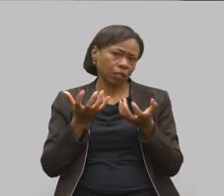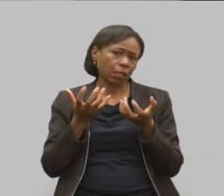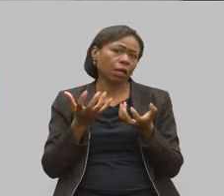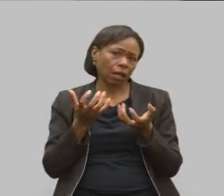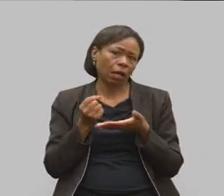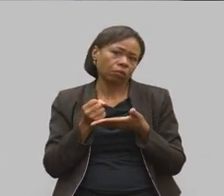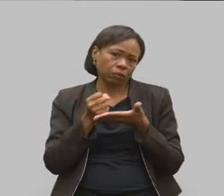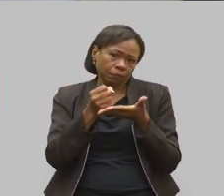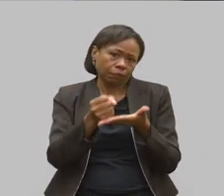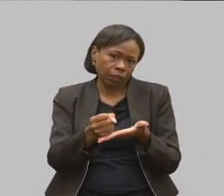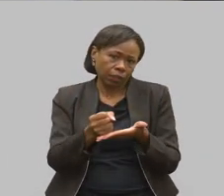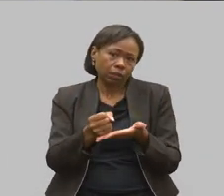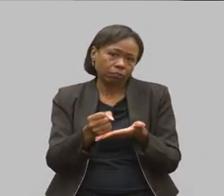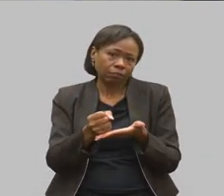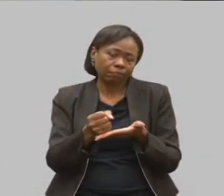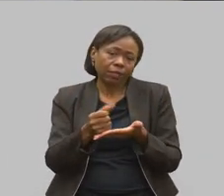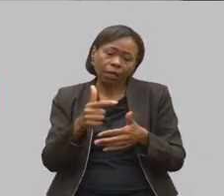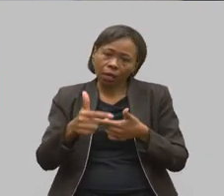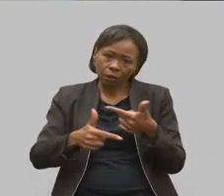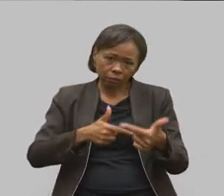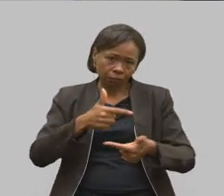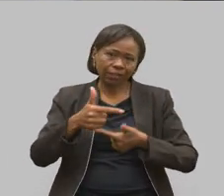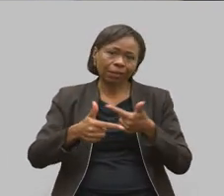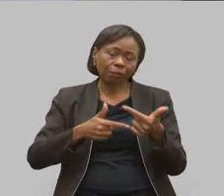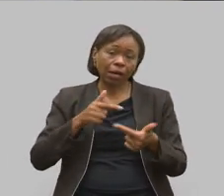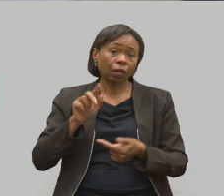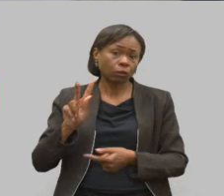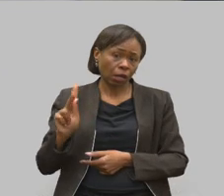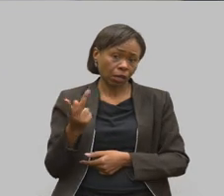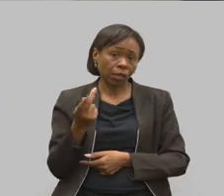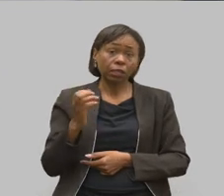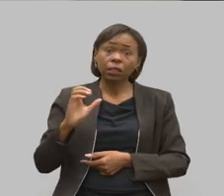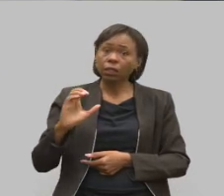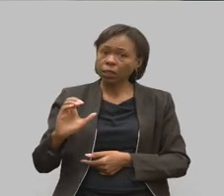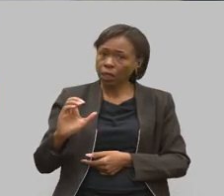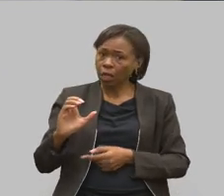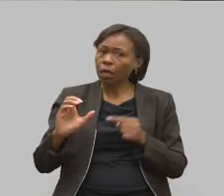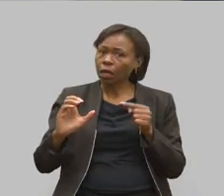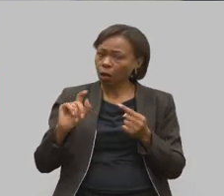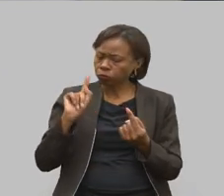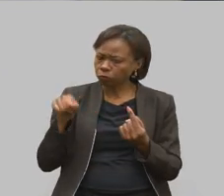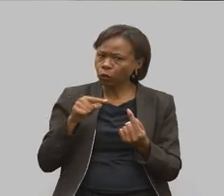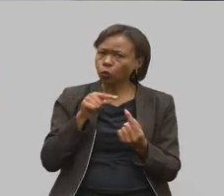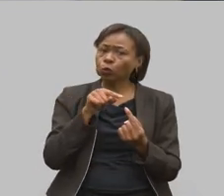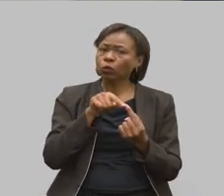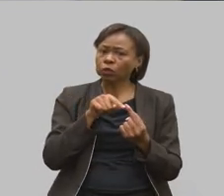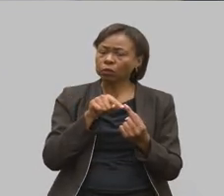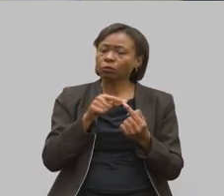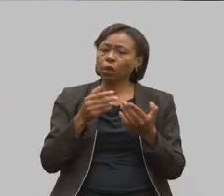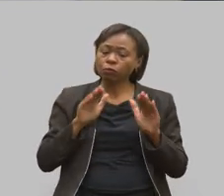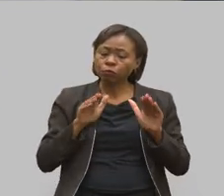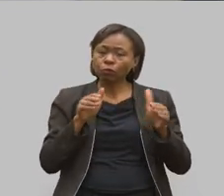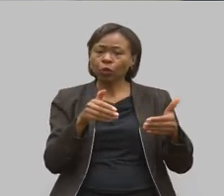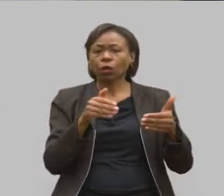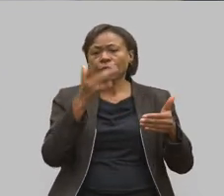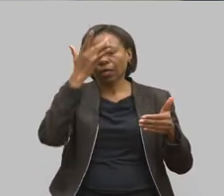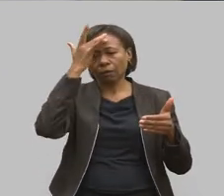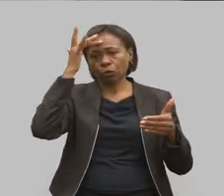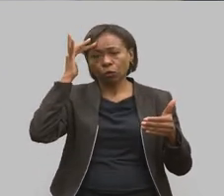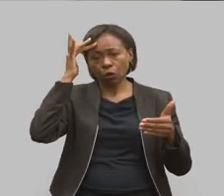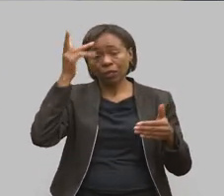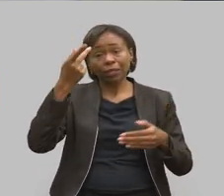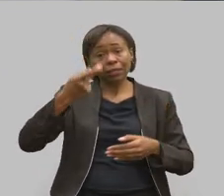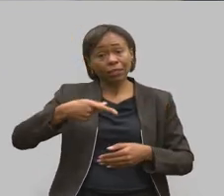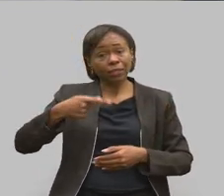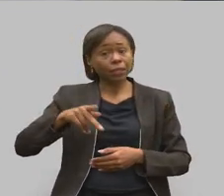nosso serviço esse hospital se presta isso eh à população de Minas Gerais não só